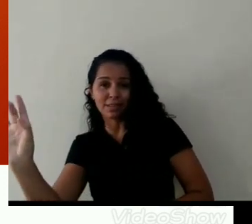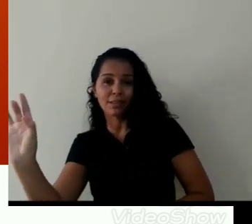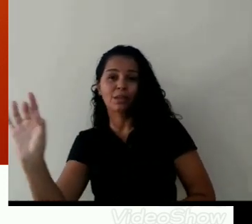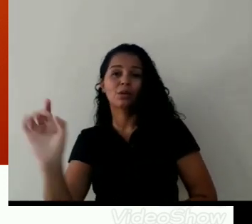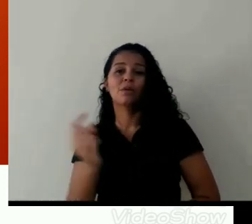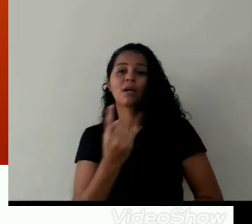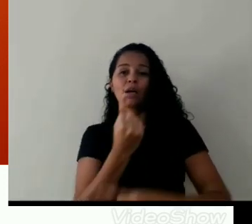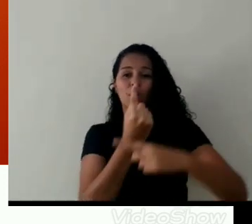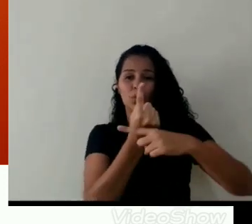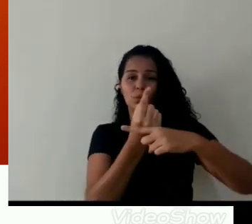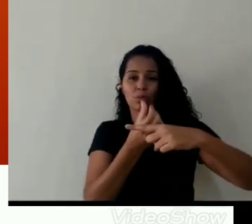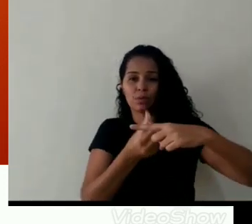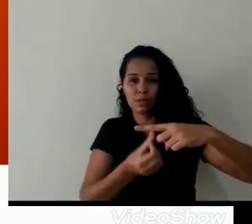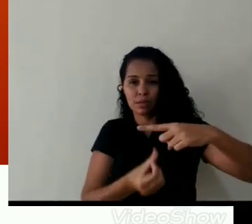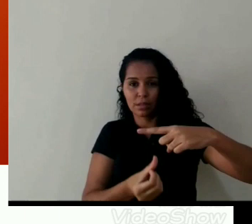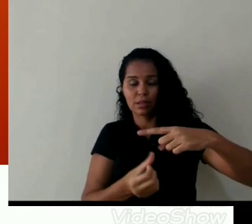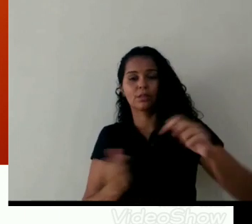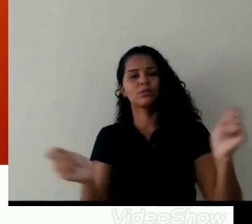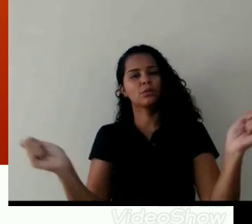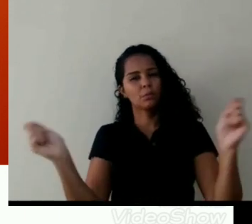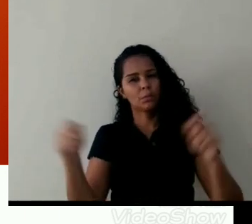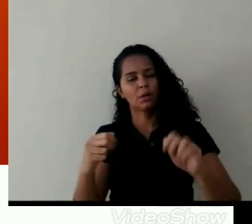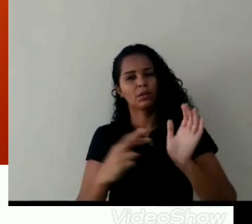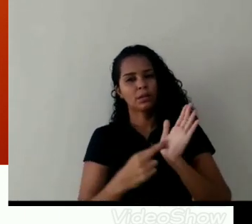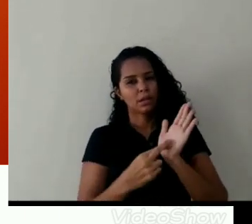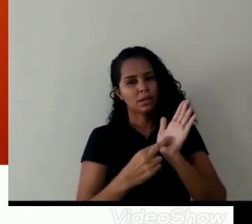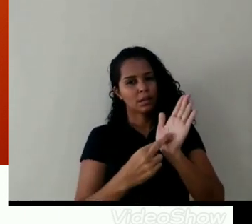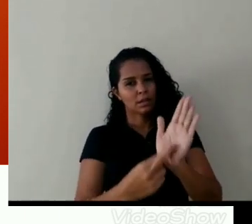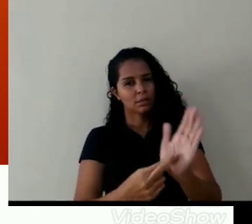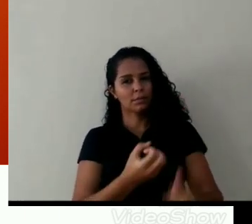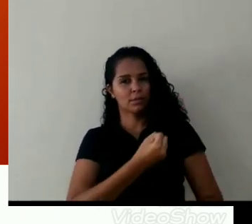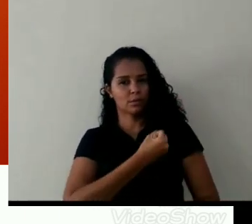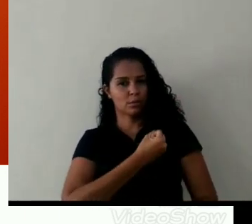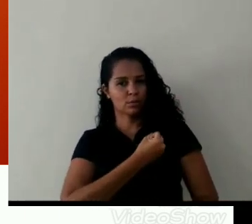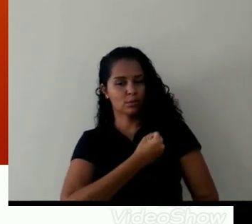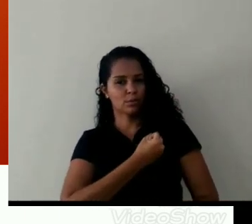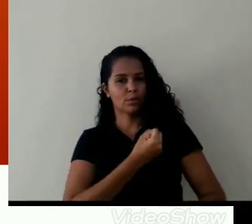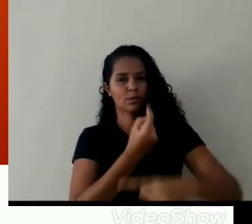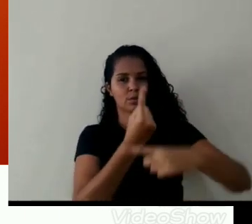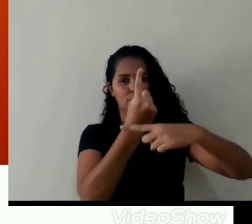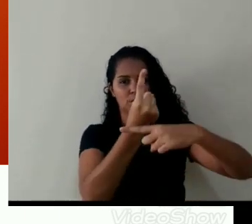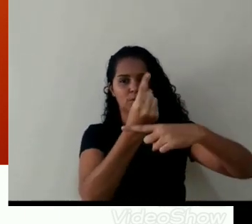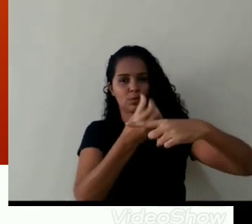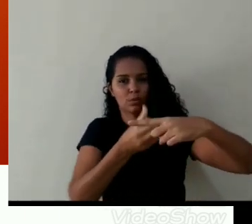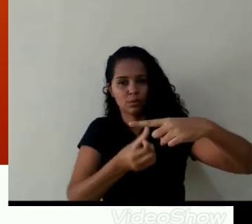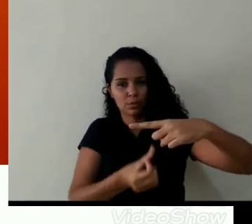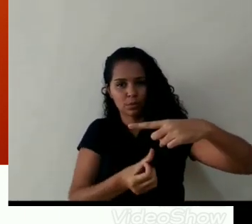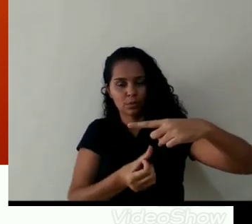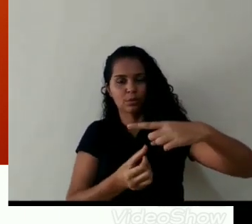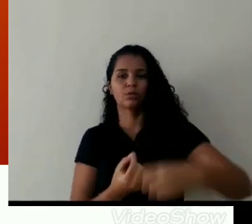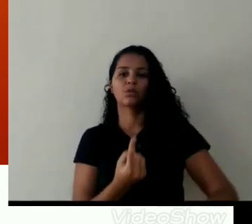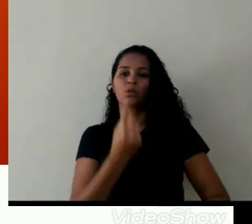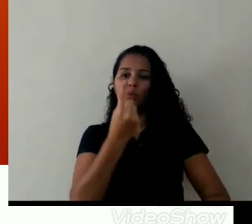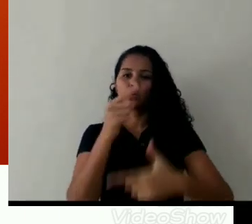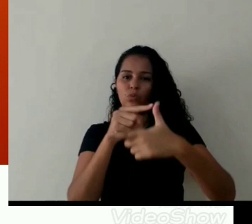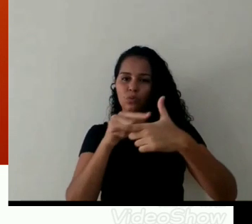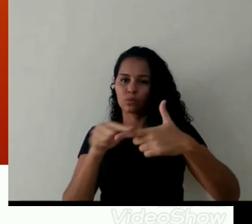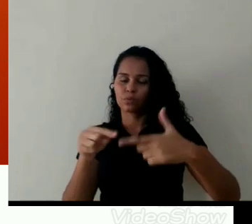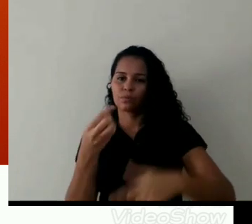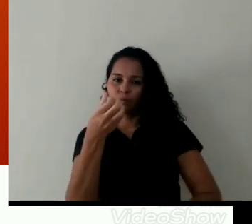número aí, 1/6, 1 dividido por 6 ou 1/6. É como se lê essa